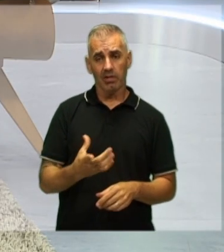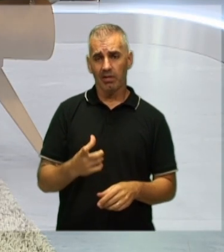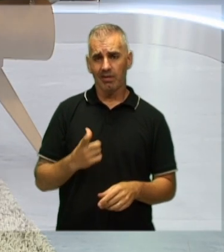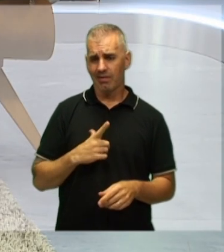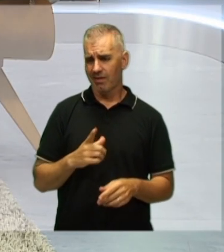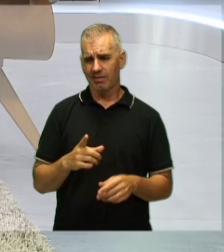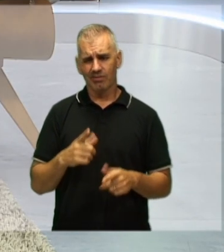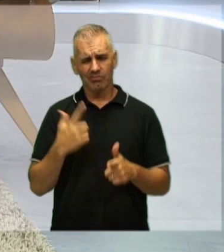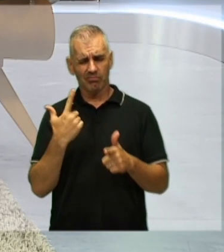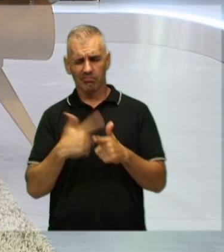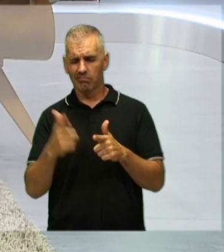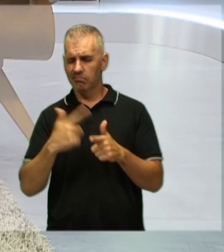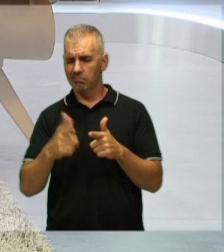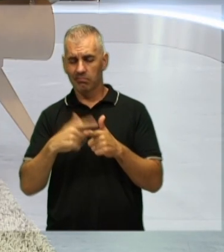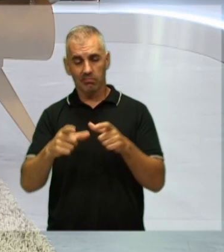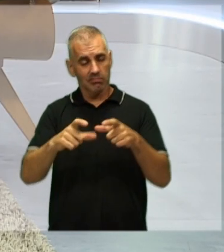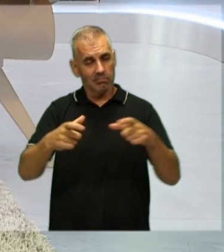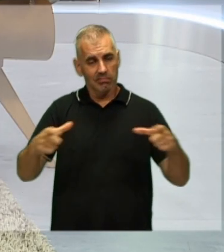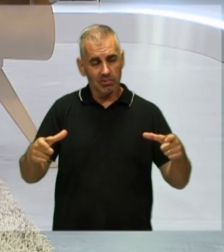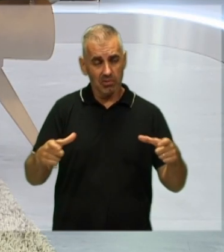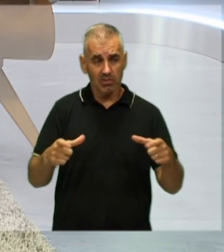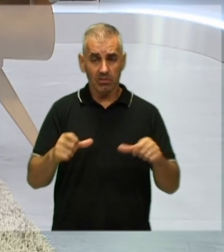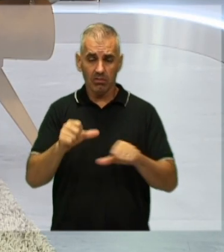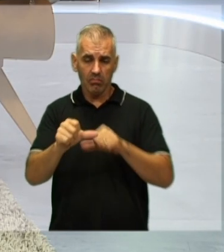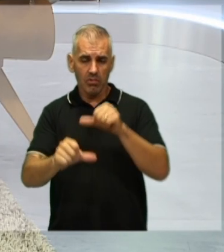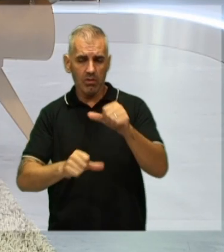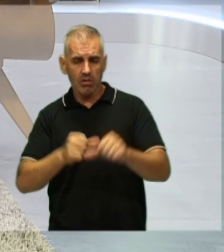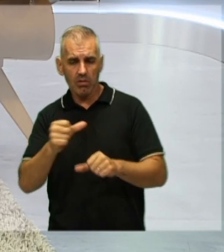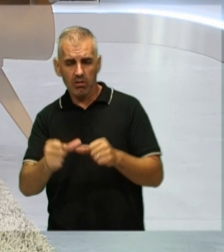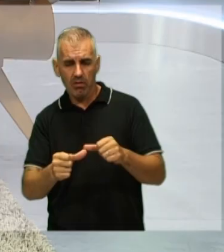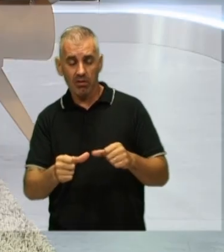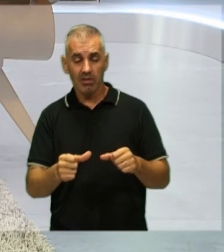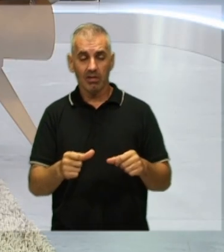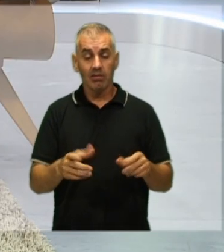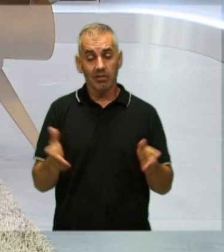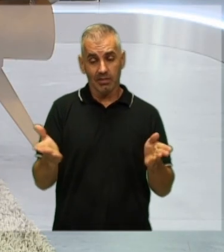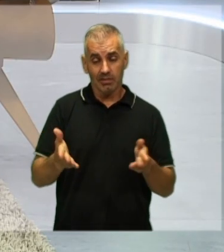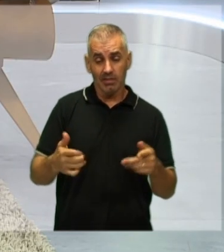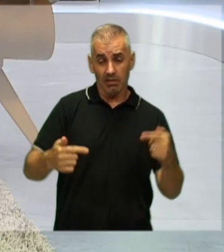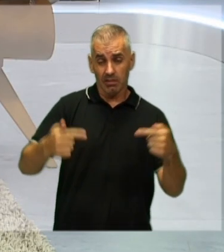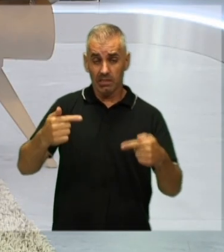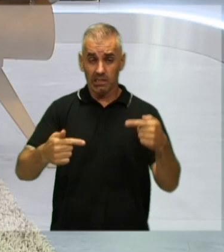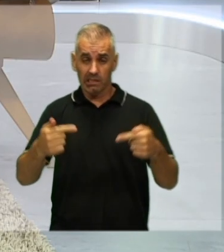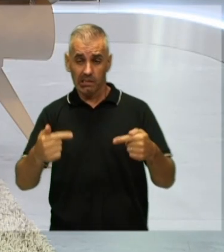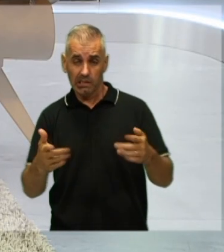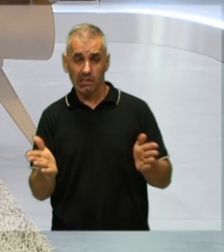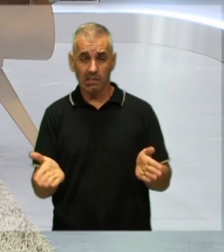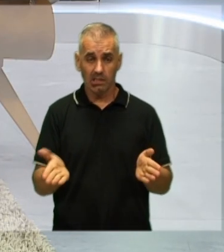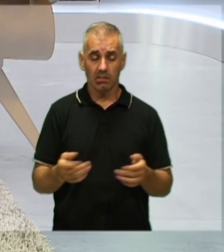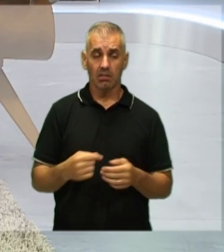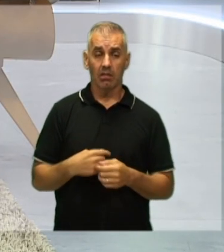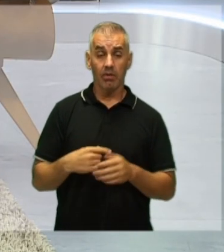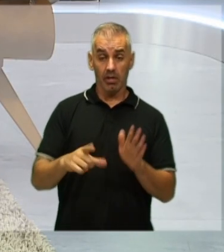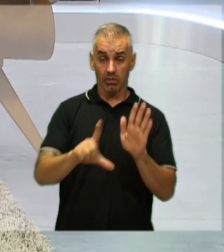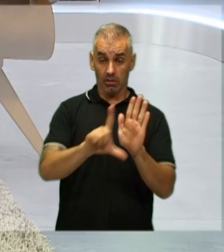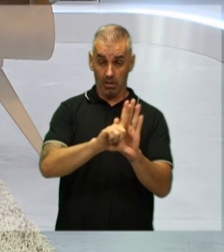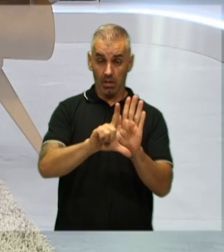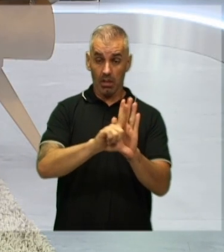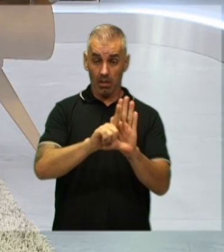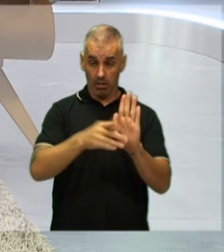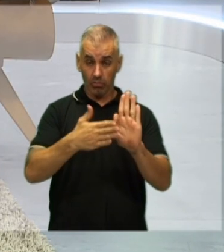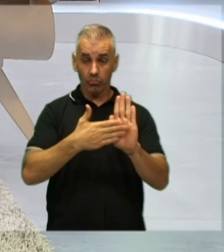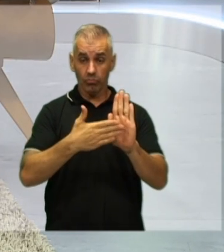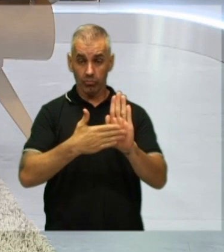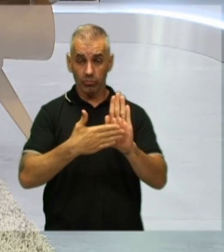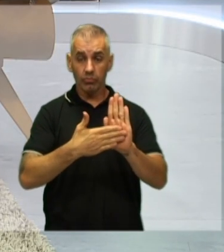nada, é só uma readequação mesmo, porque está tendo alguns atritos já existentes. Mas a viabilidade legal dessa proposta,